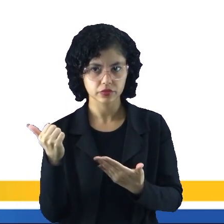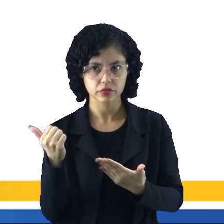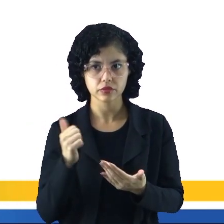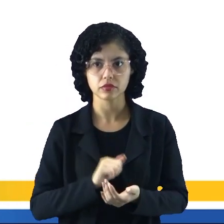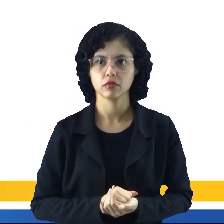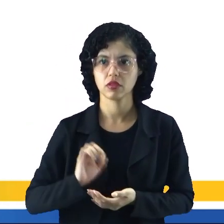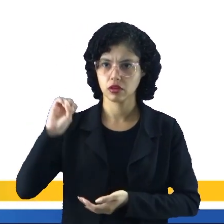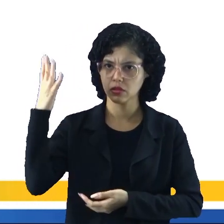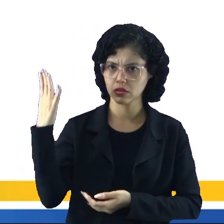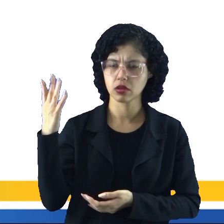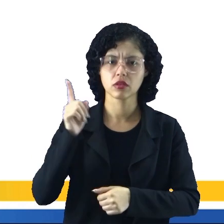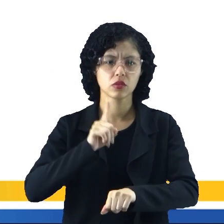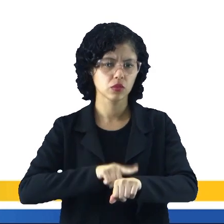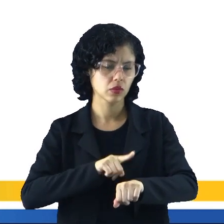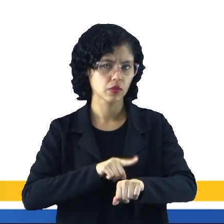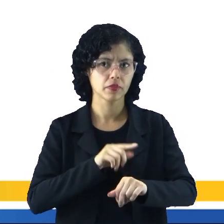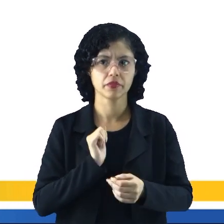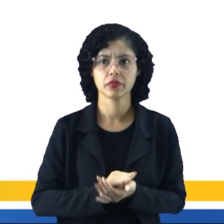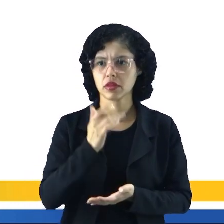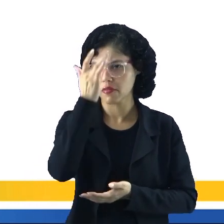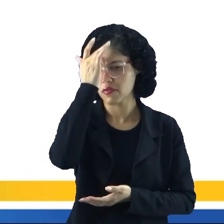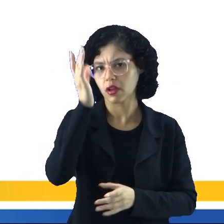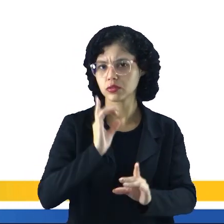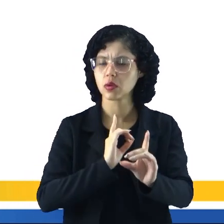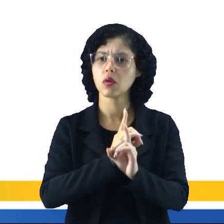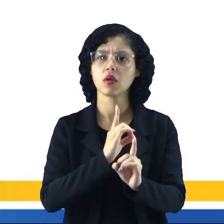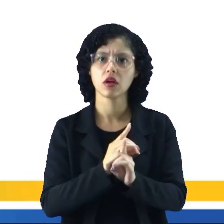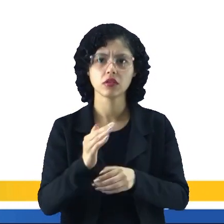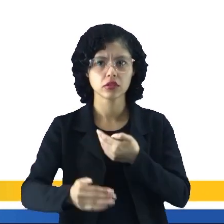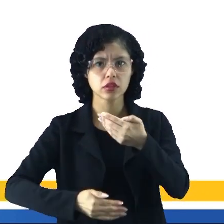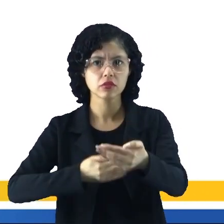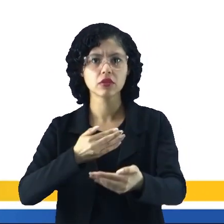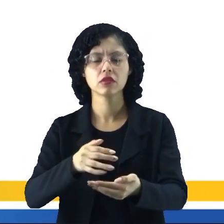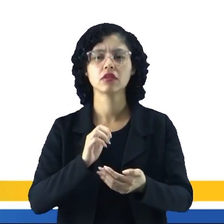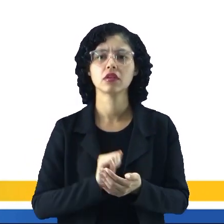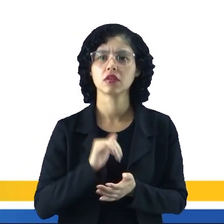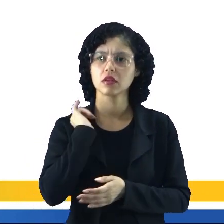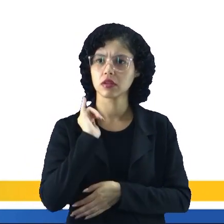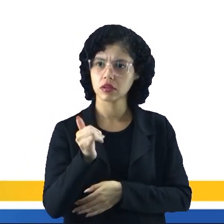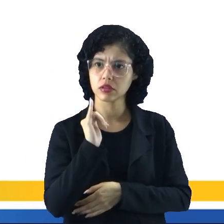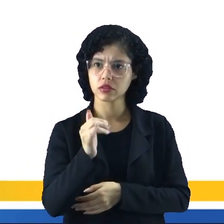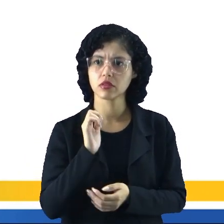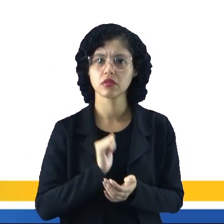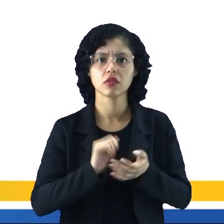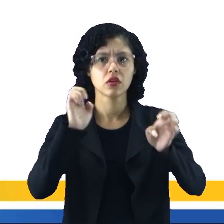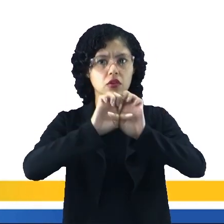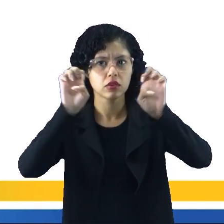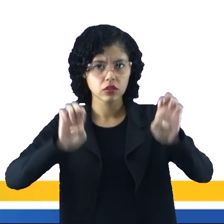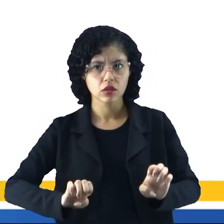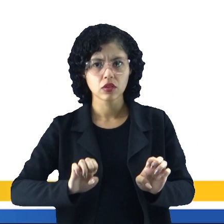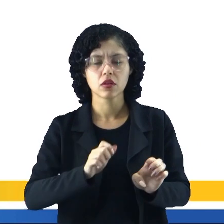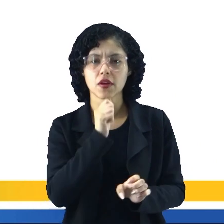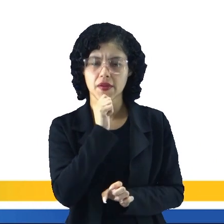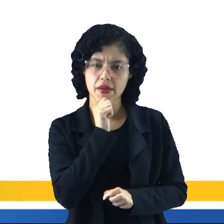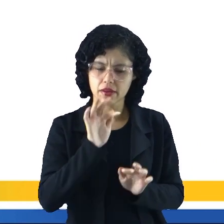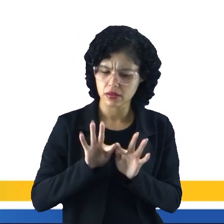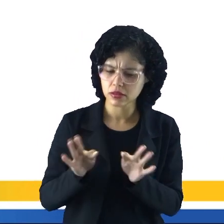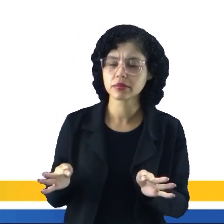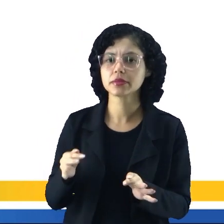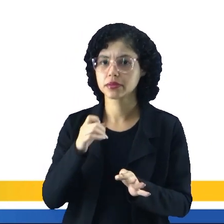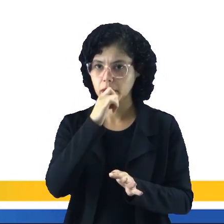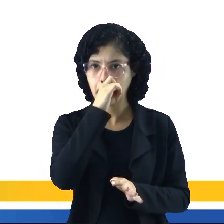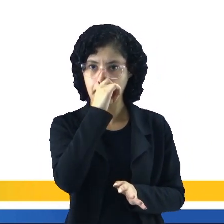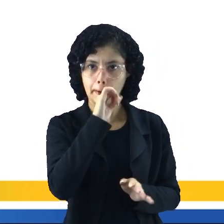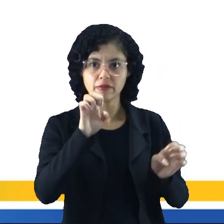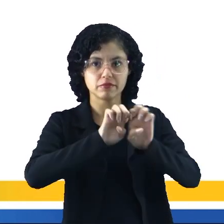que ocorre no tempo é muito fácil identificar e desenvolver um texto narrativo pois ele possui uma estrutura bem definida e simples